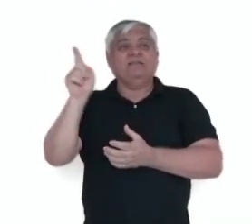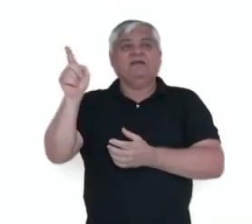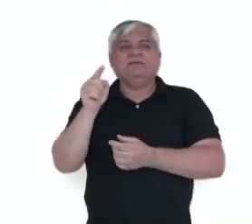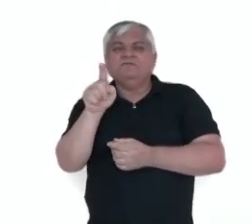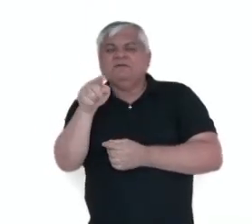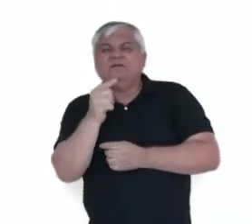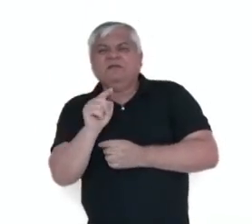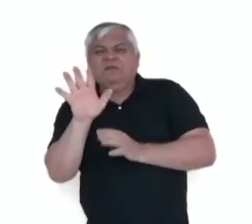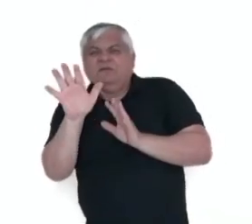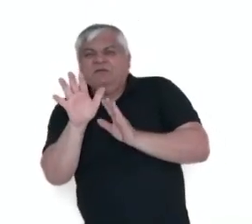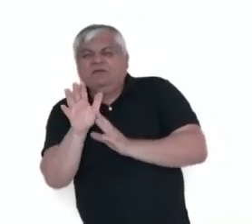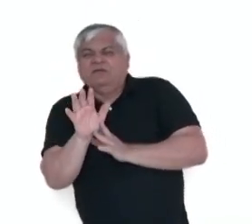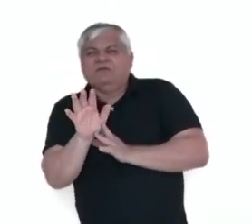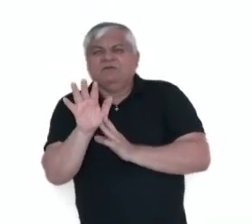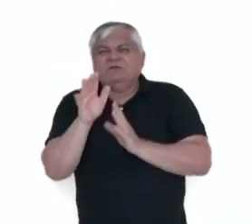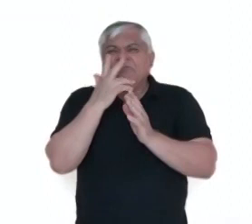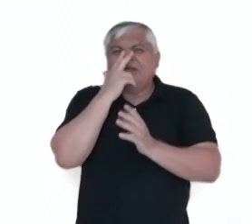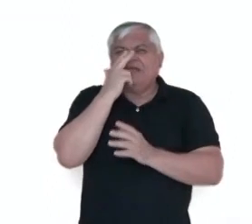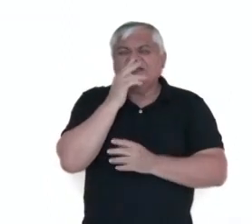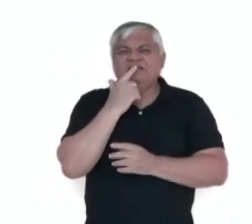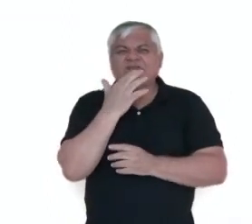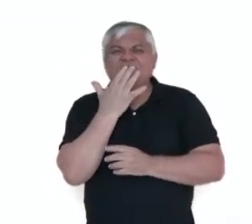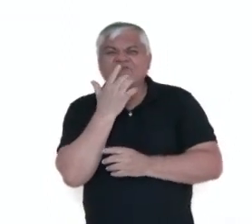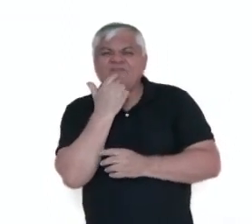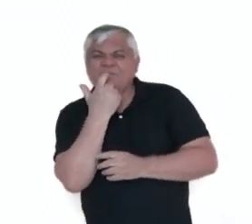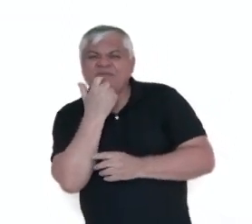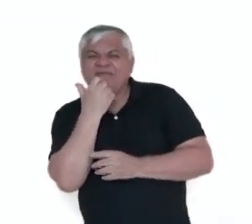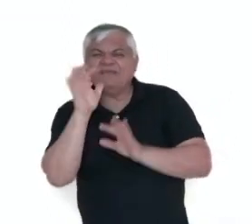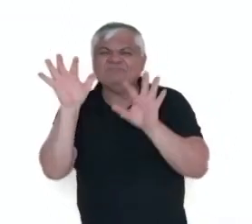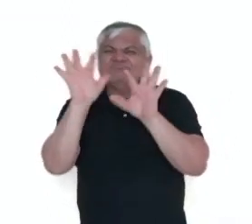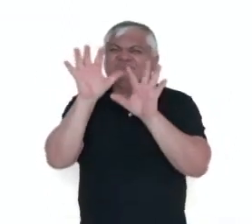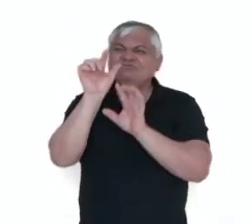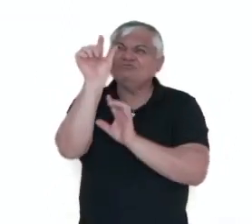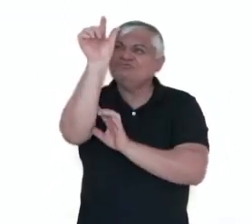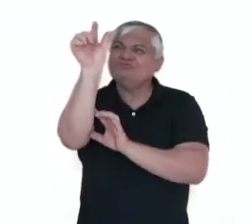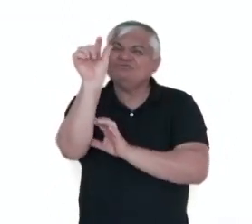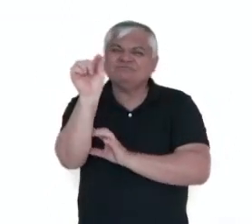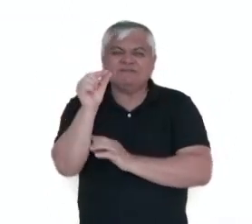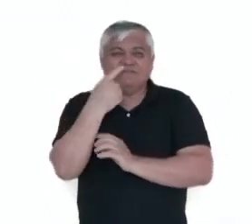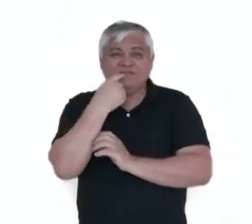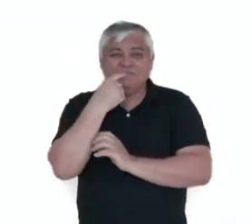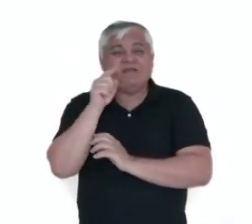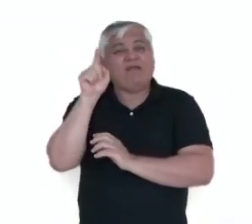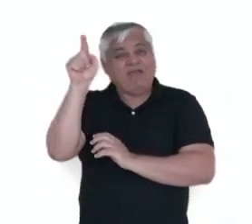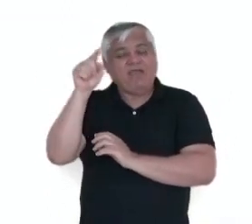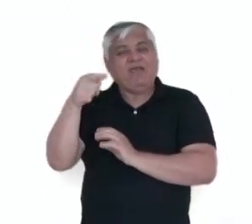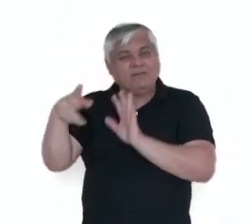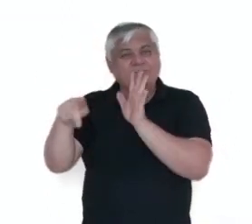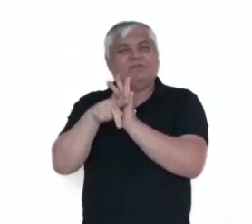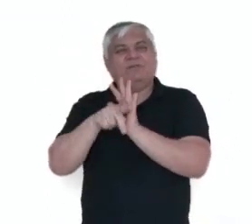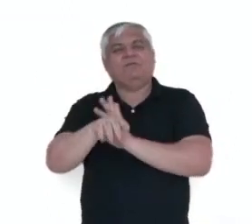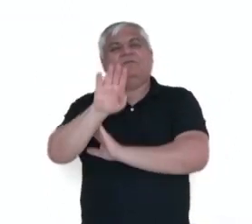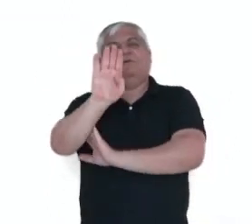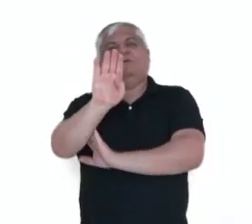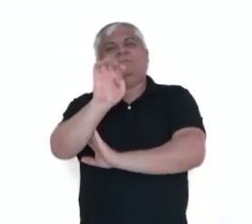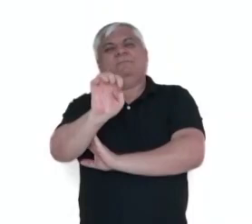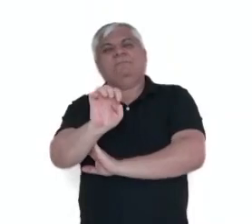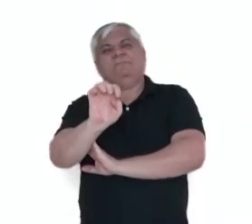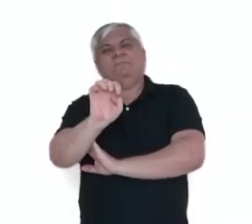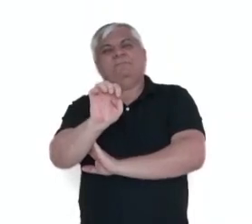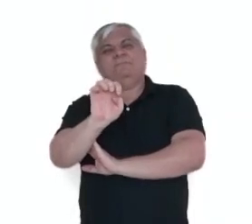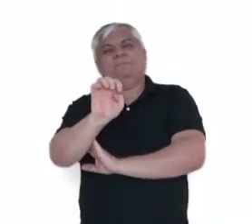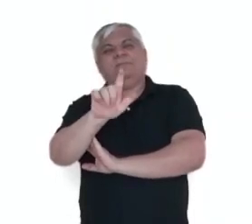uma cor um pouco mais escura, ela vai mostrar então que aquela era um território habitado pelos belgas, uma mistura